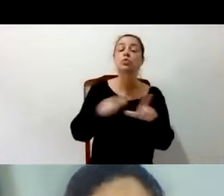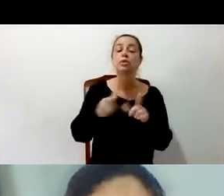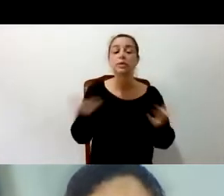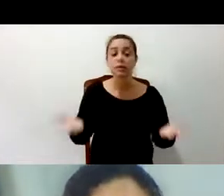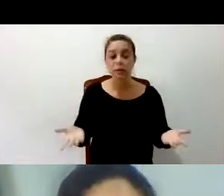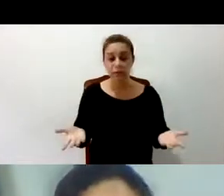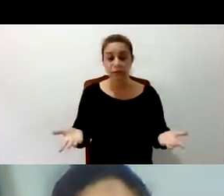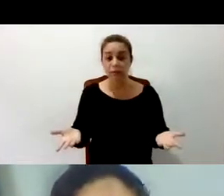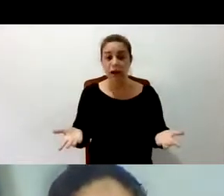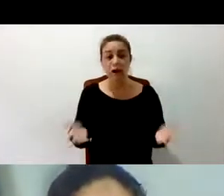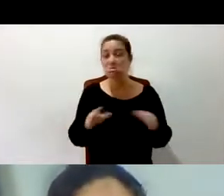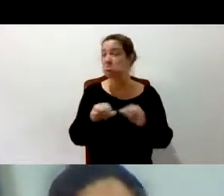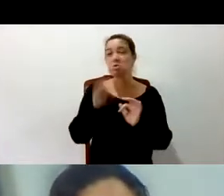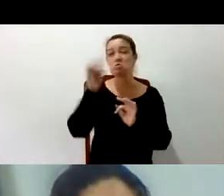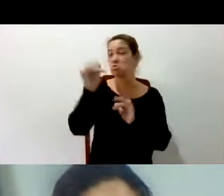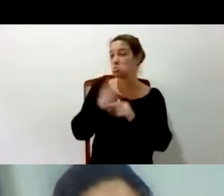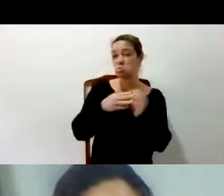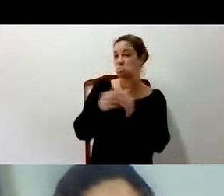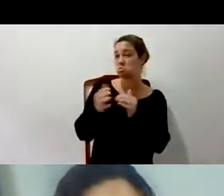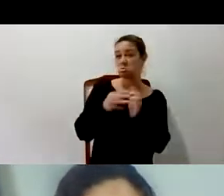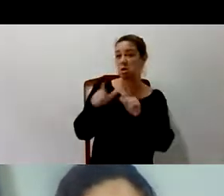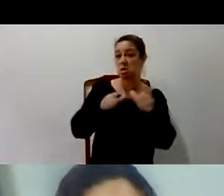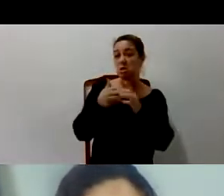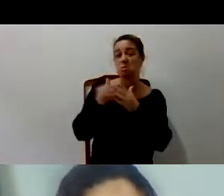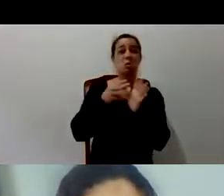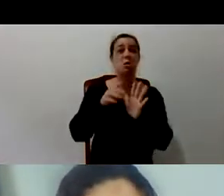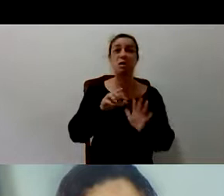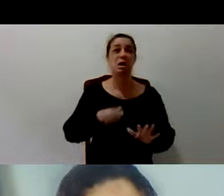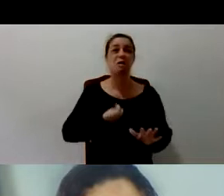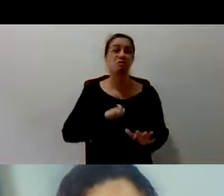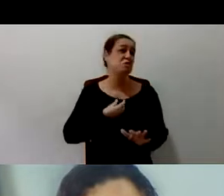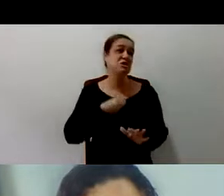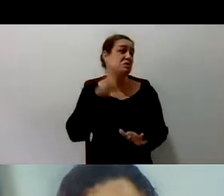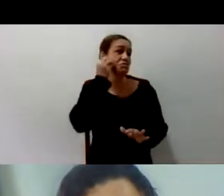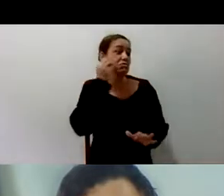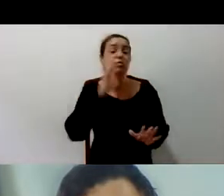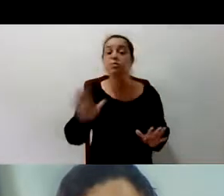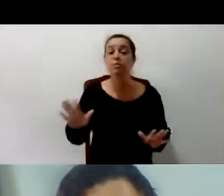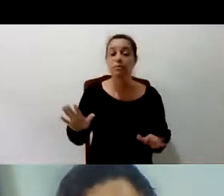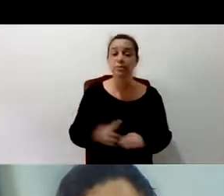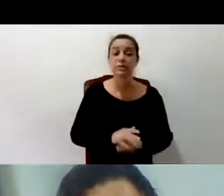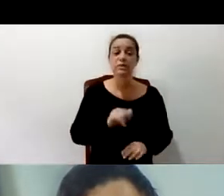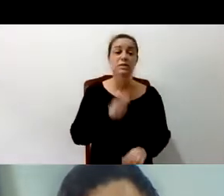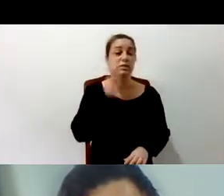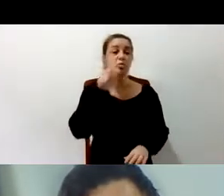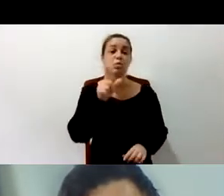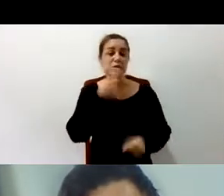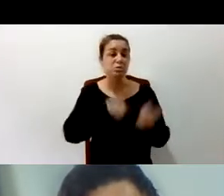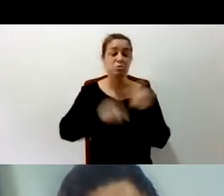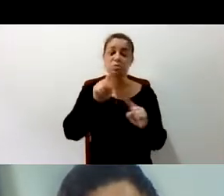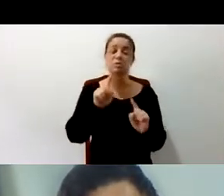se virem para poder sobreviver, porque se eles não conseguirem sucesso,